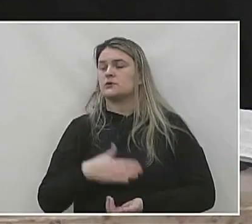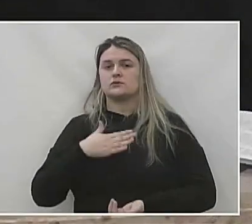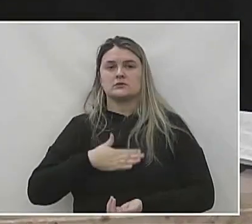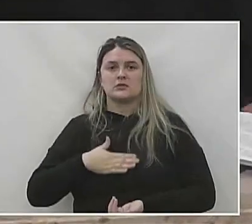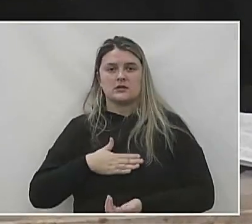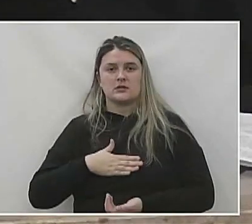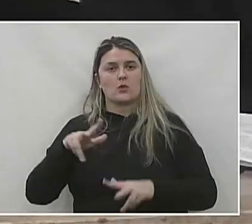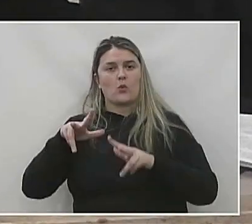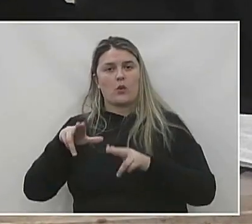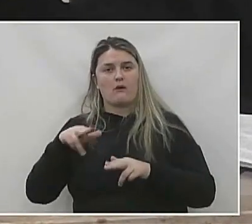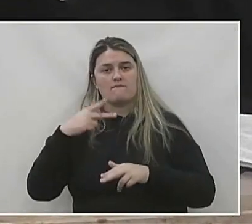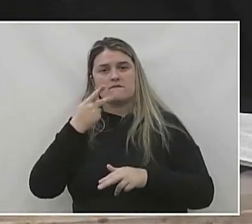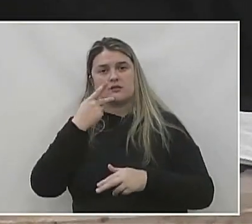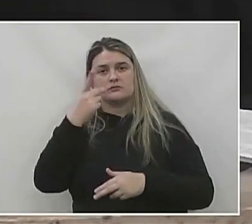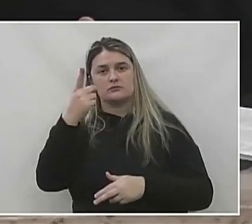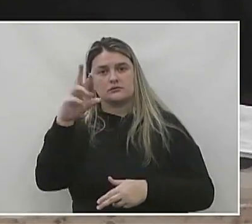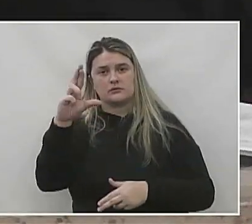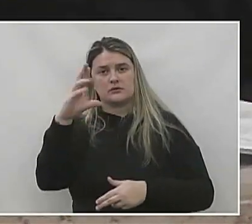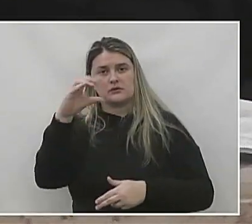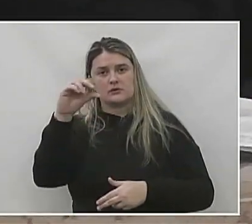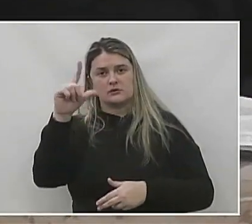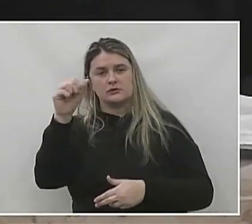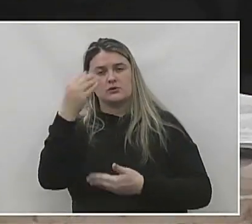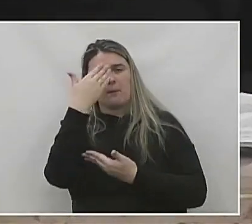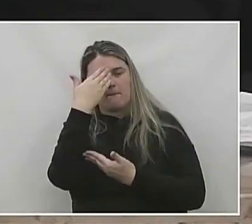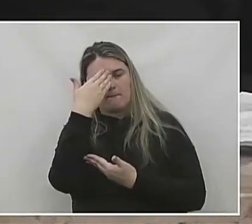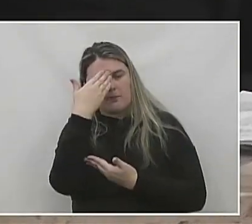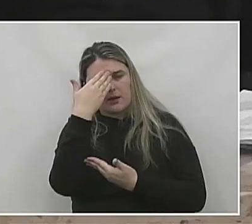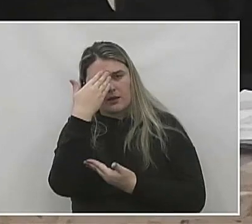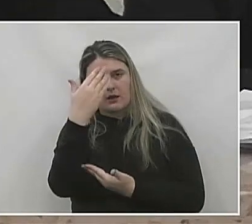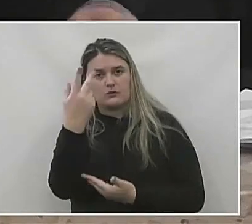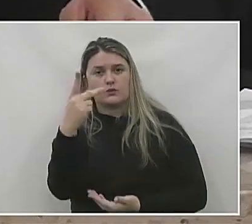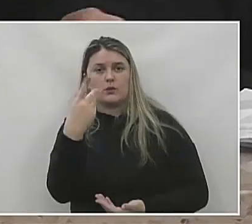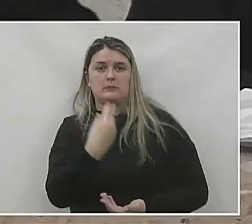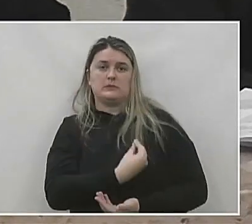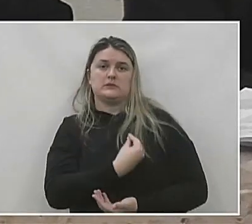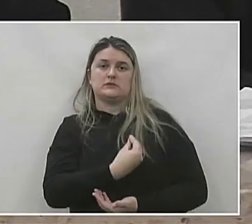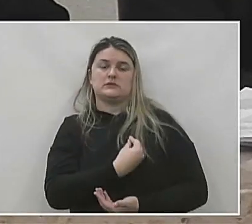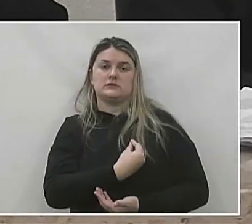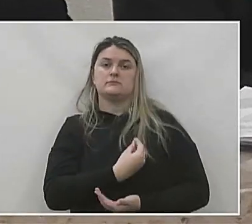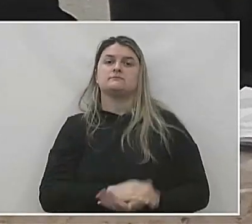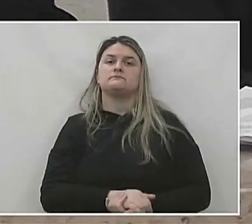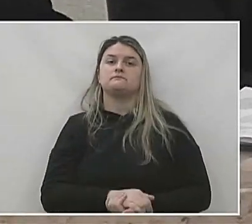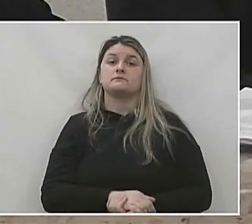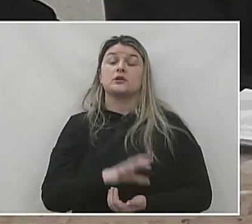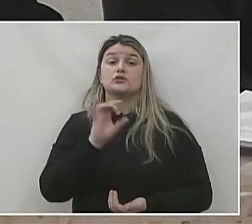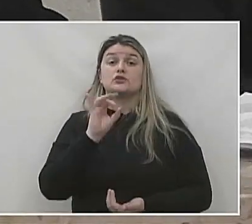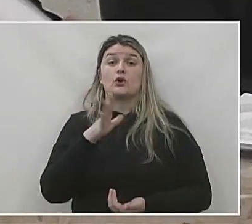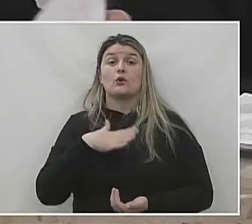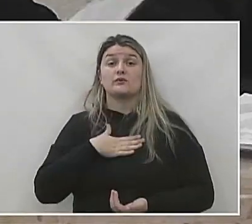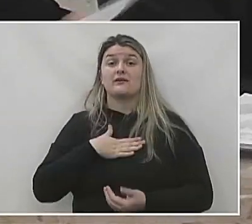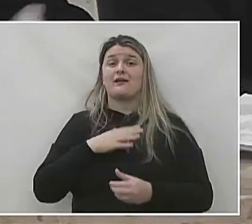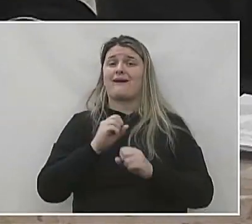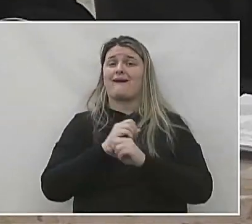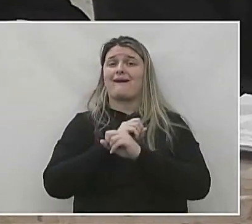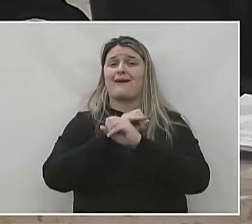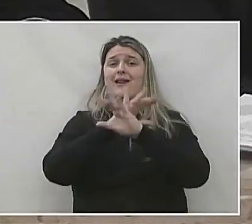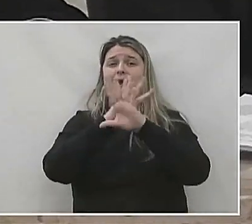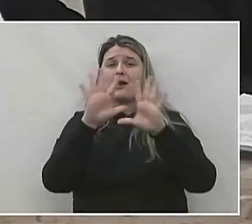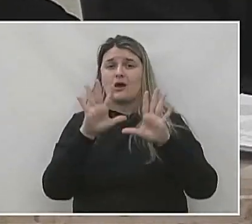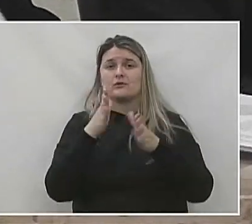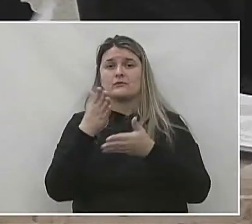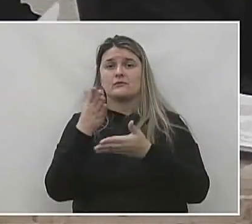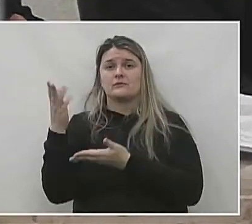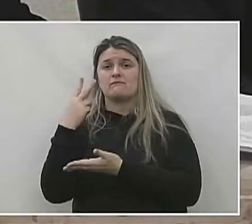Gostaria, já como foi estendido ao Dr. Carlos Matiolo, agradecimento pela presença, certo? E só gostaria de deixar claro aqui para